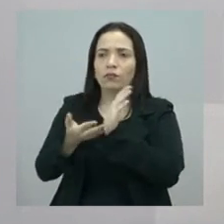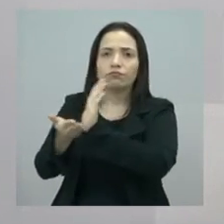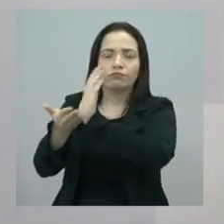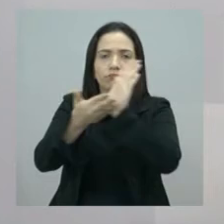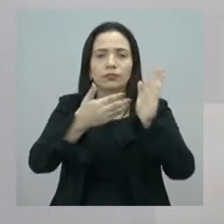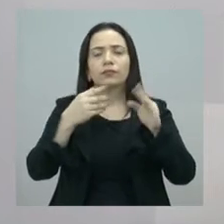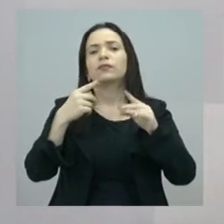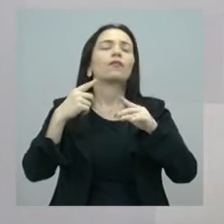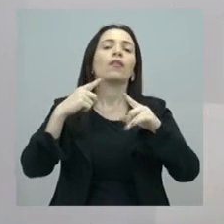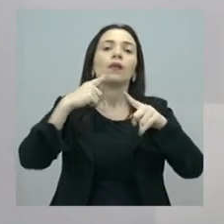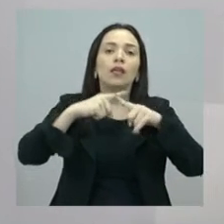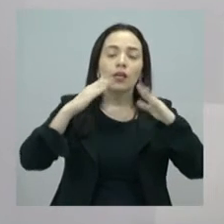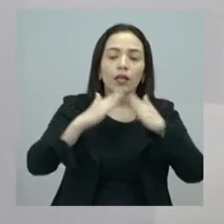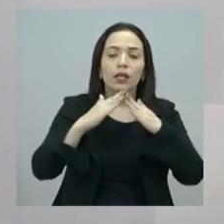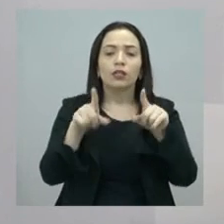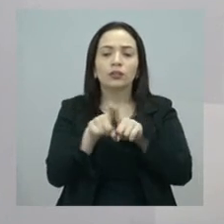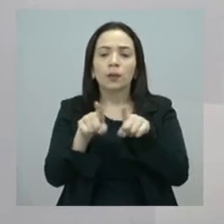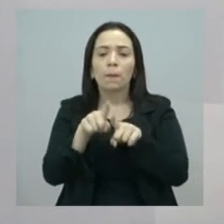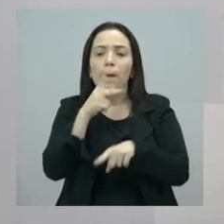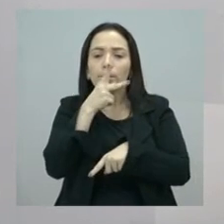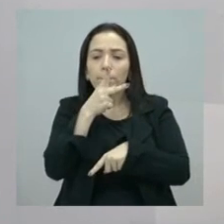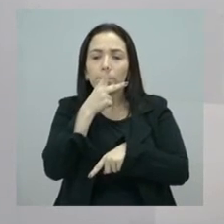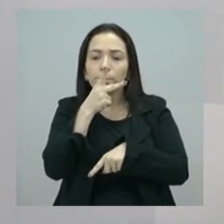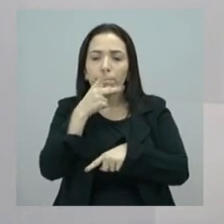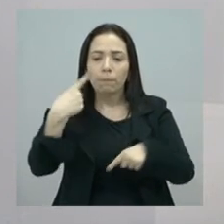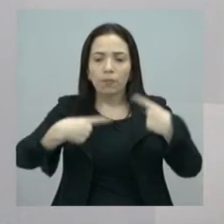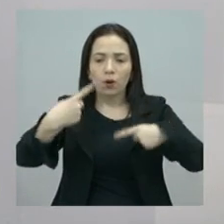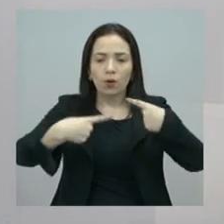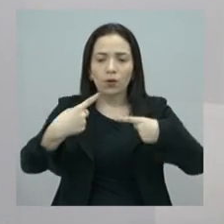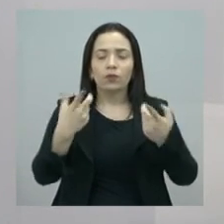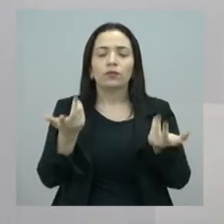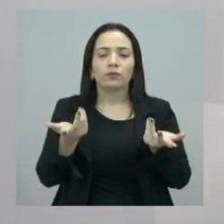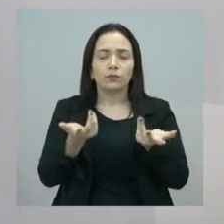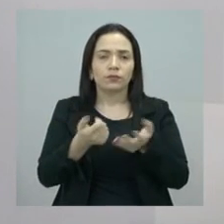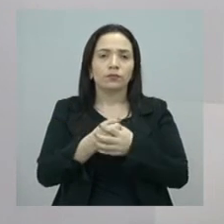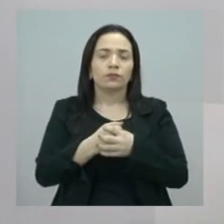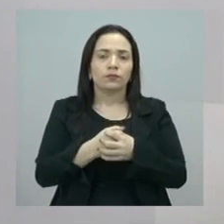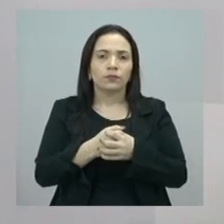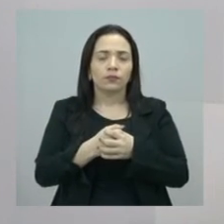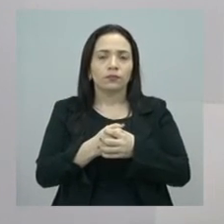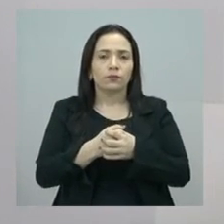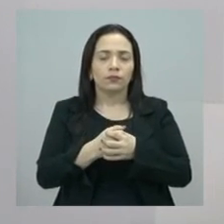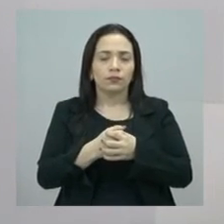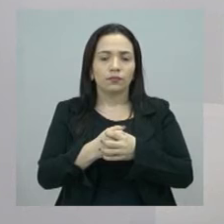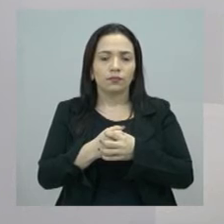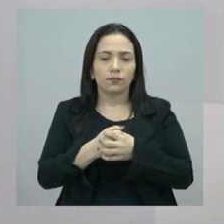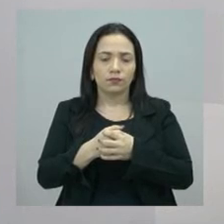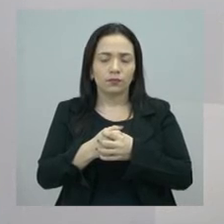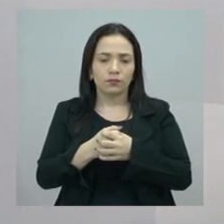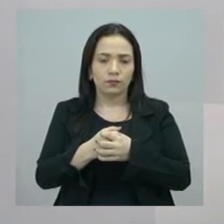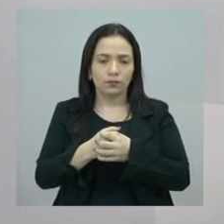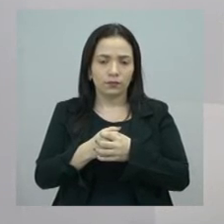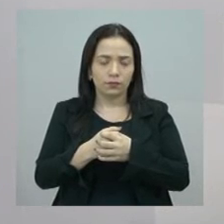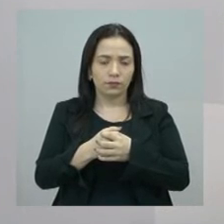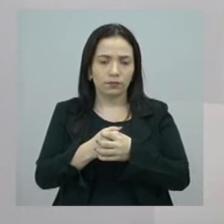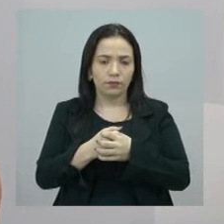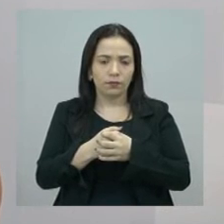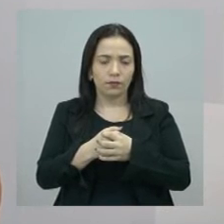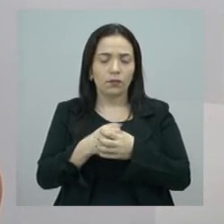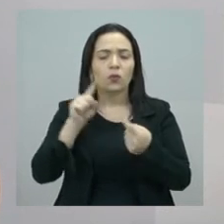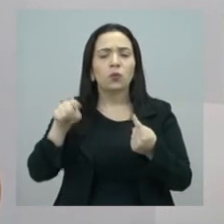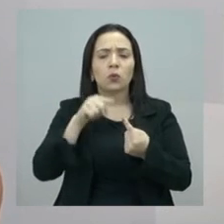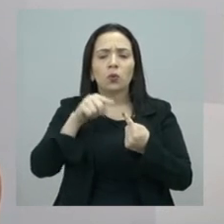para os partidos políticos e para alguns órgãos do empresariado, com que